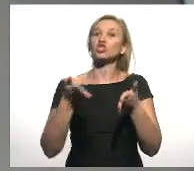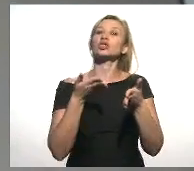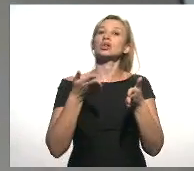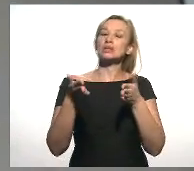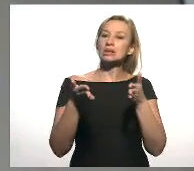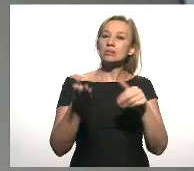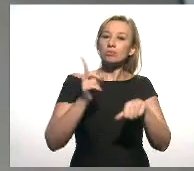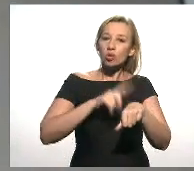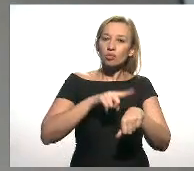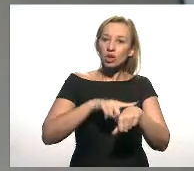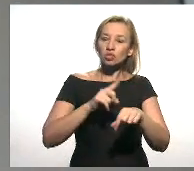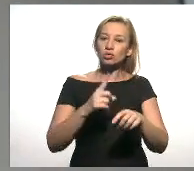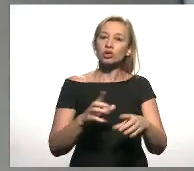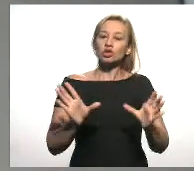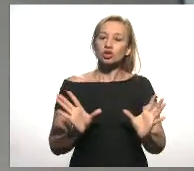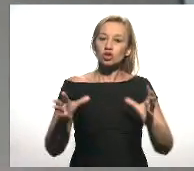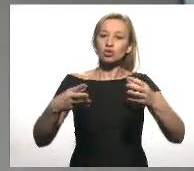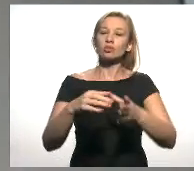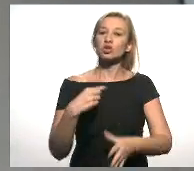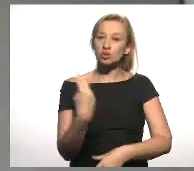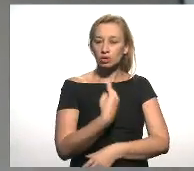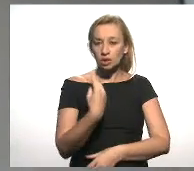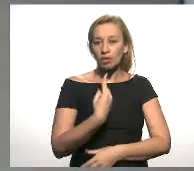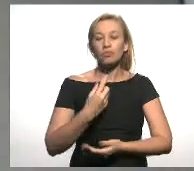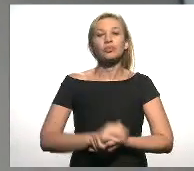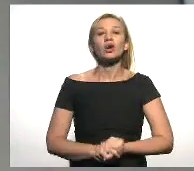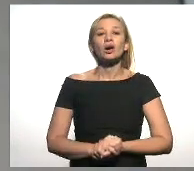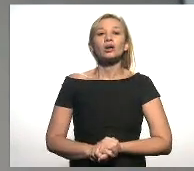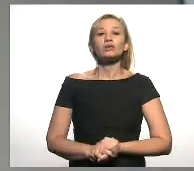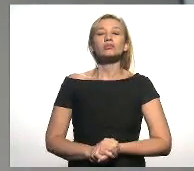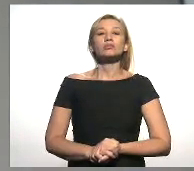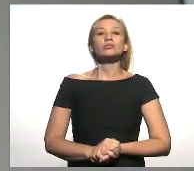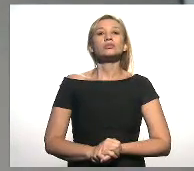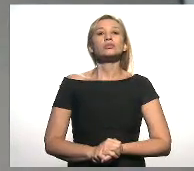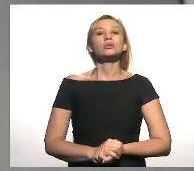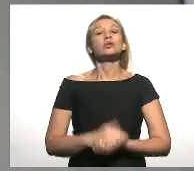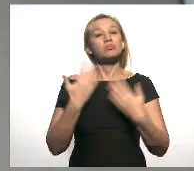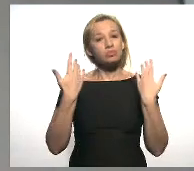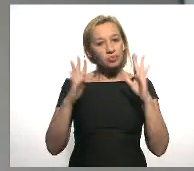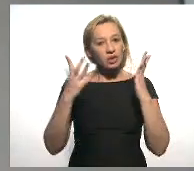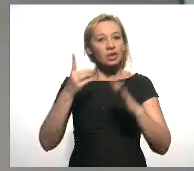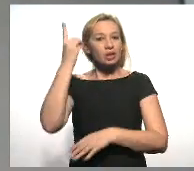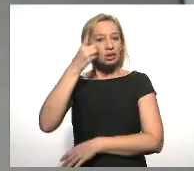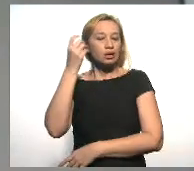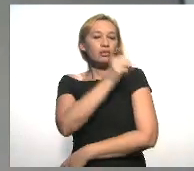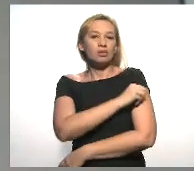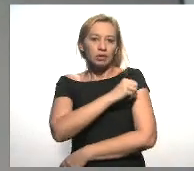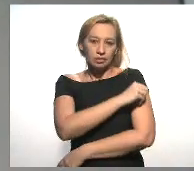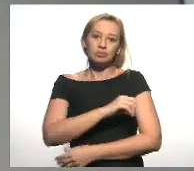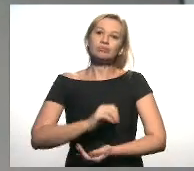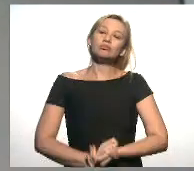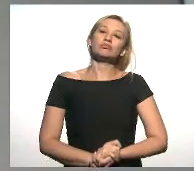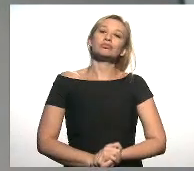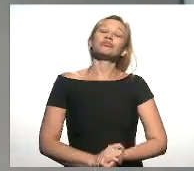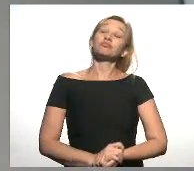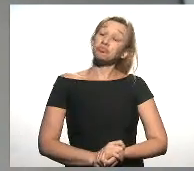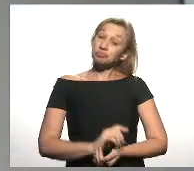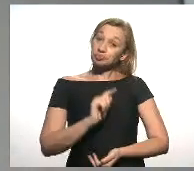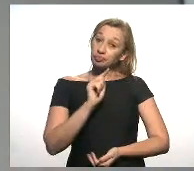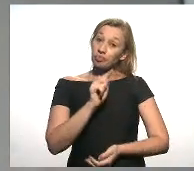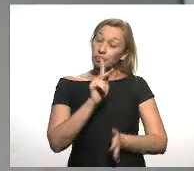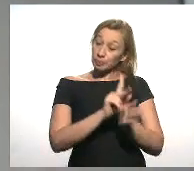de isolamento social que ainda vivemos. Então, eu parabenizo mais uma vez a deputada Rejane e destaco que esse